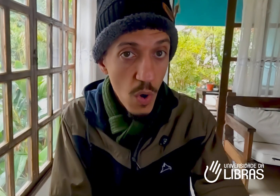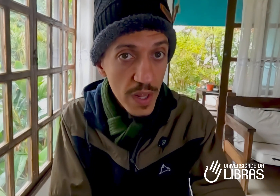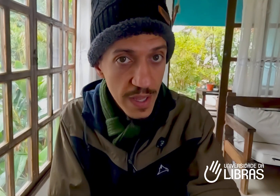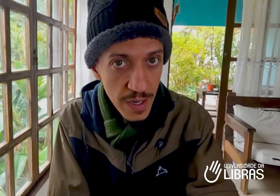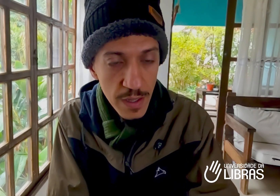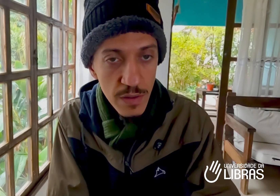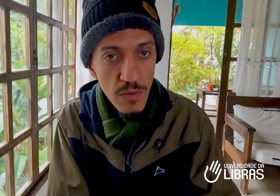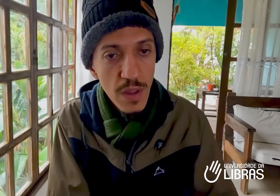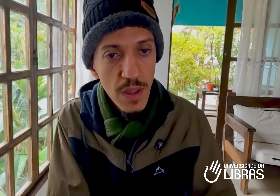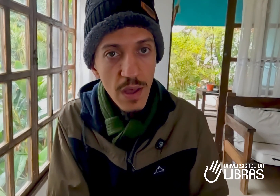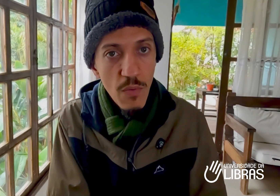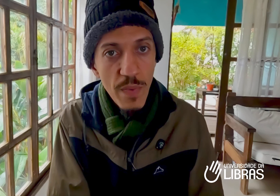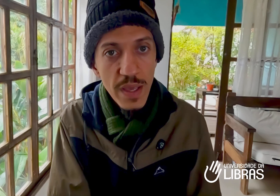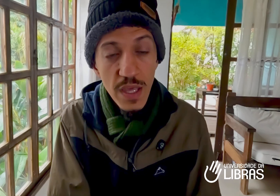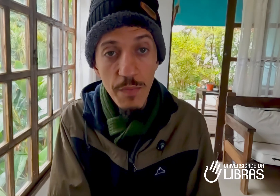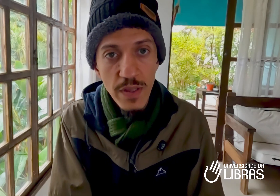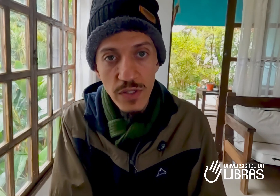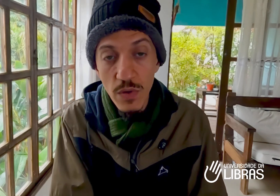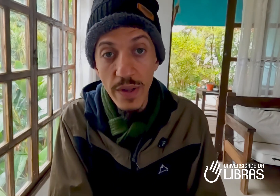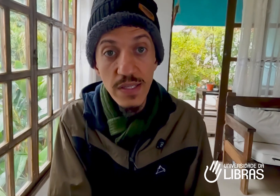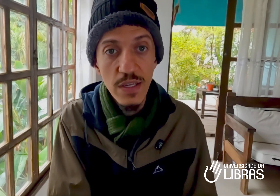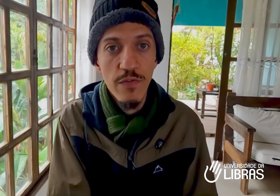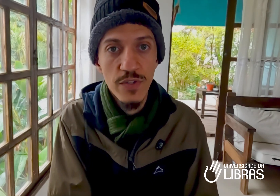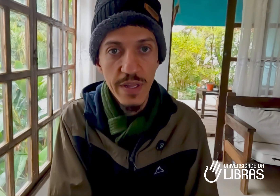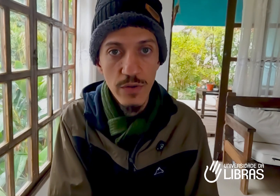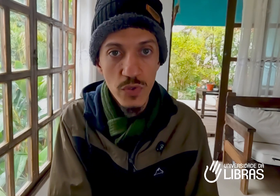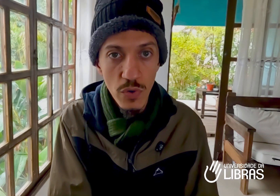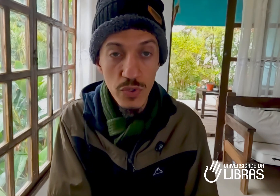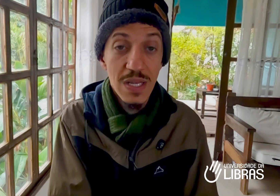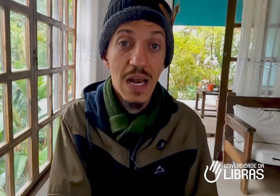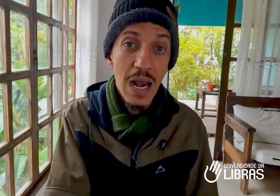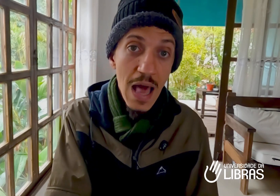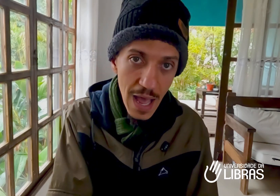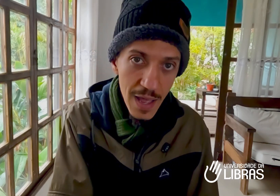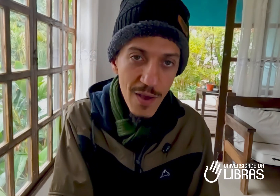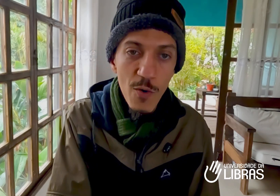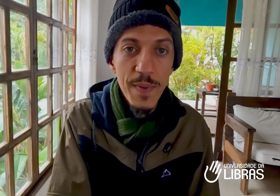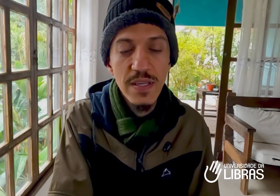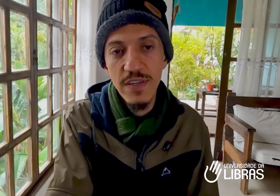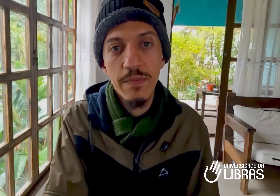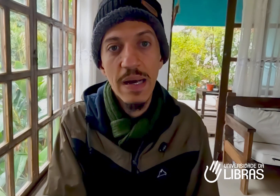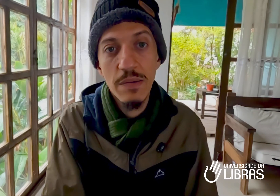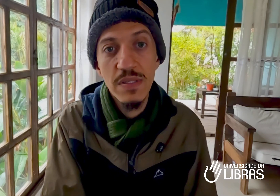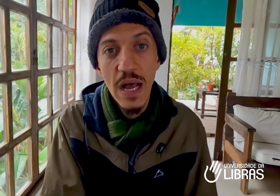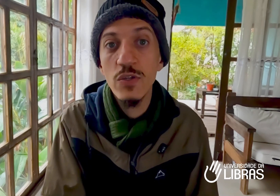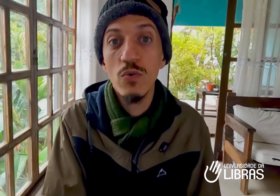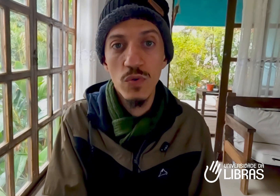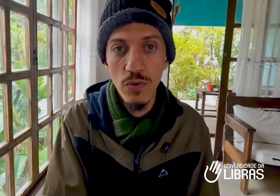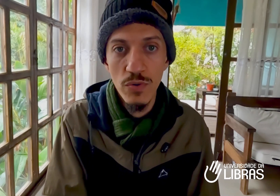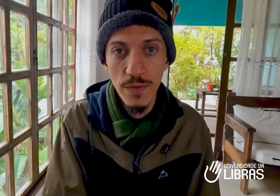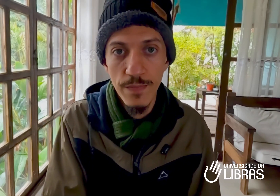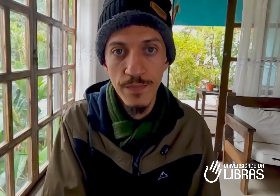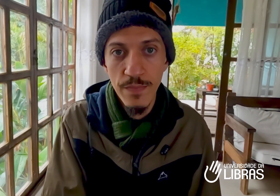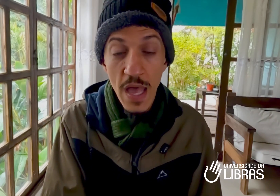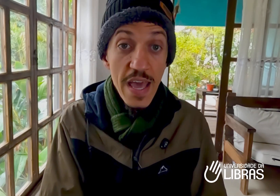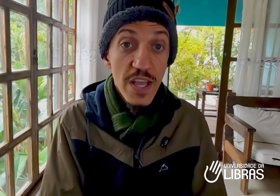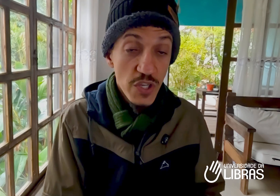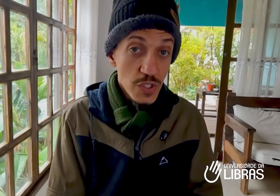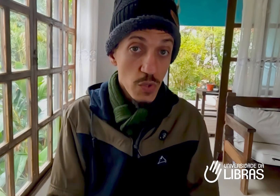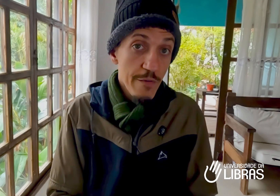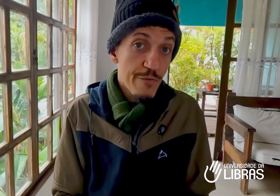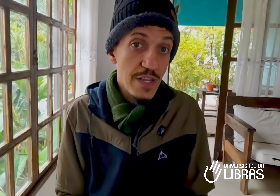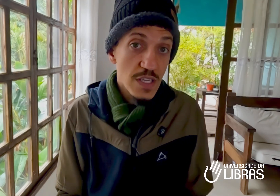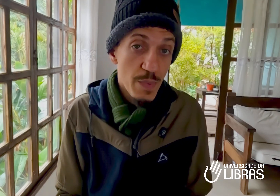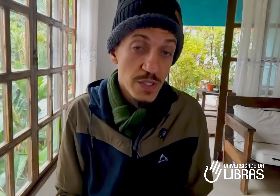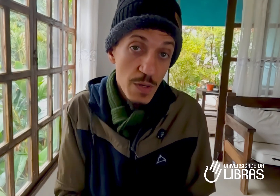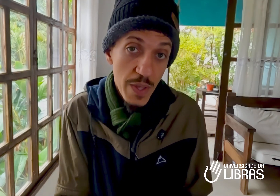lugar, coordenando uma equipe de 55 funcionários surdos, lá eu comecei a fazer mais amizade com surdos. E disso